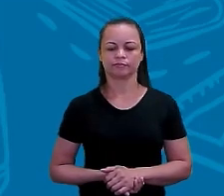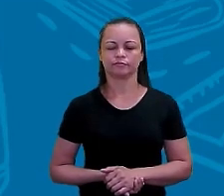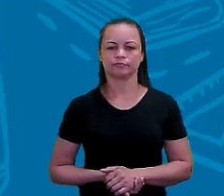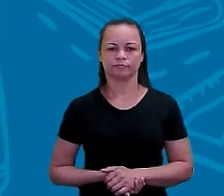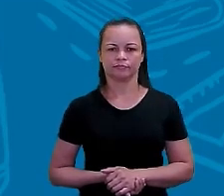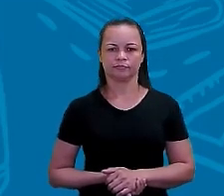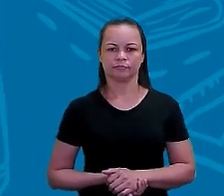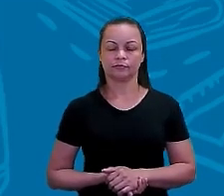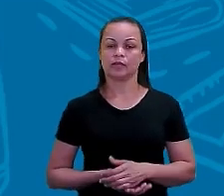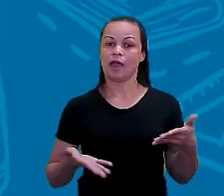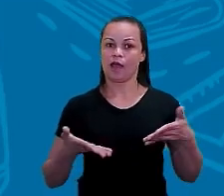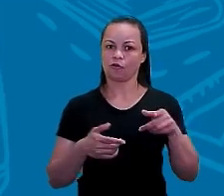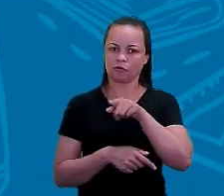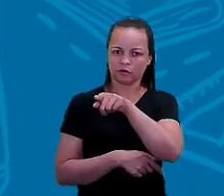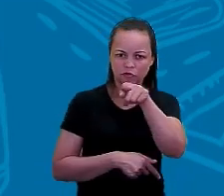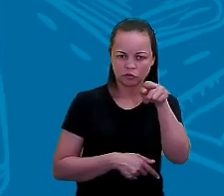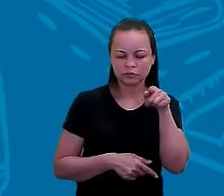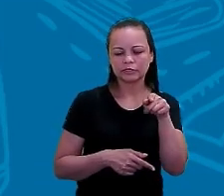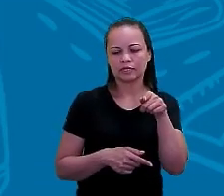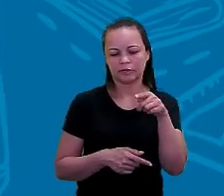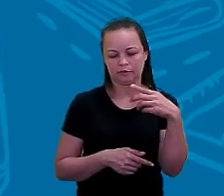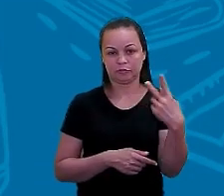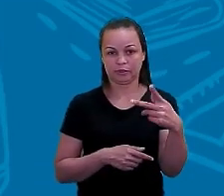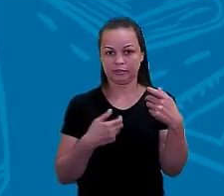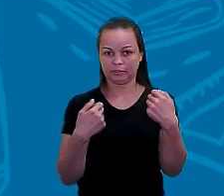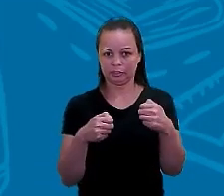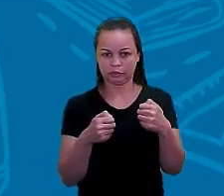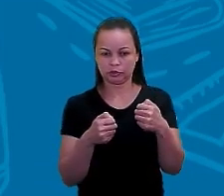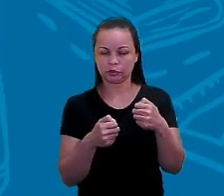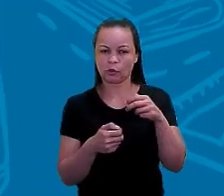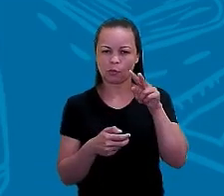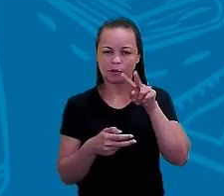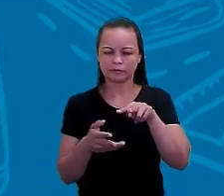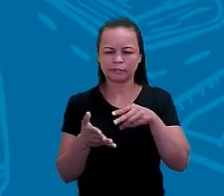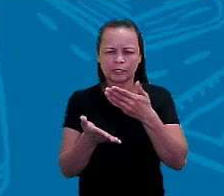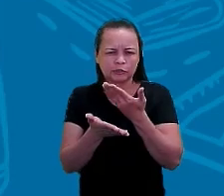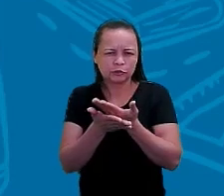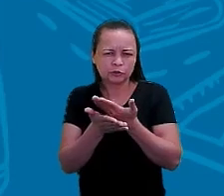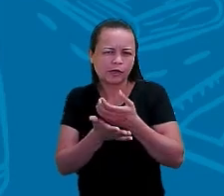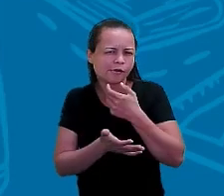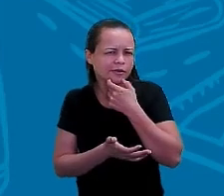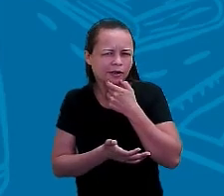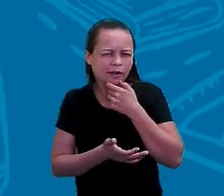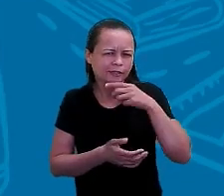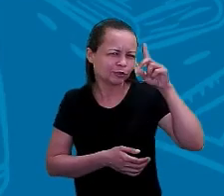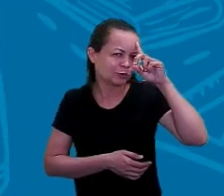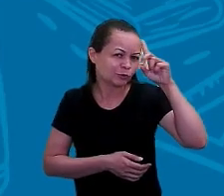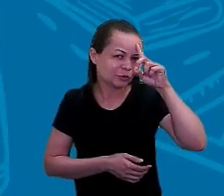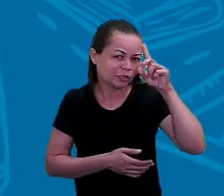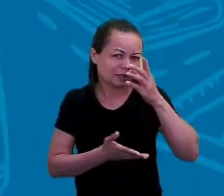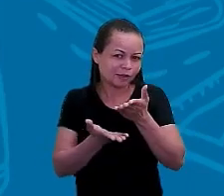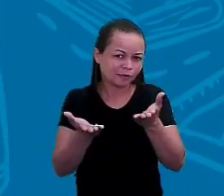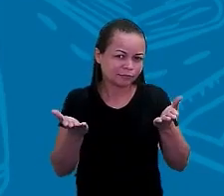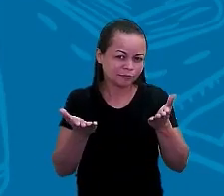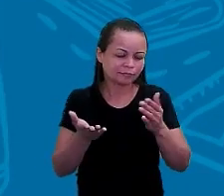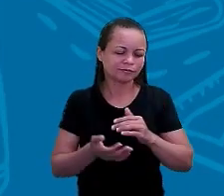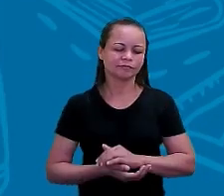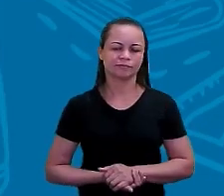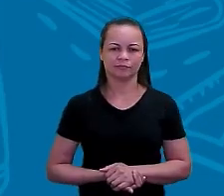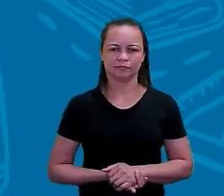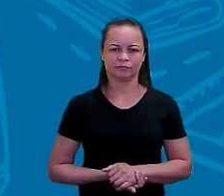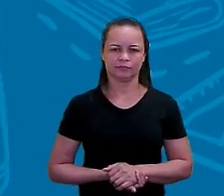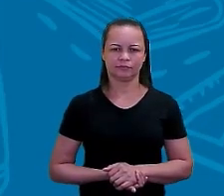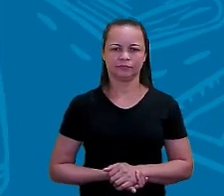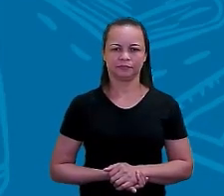turn. Agora é a sua vez. Did you study English yesterday? Você estudou inglês todo dia? Yes, I did. Or